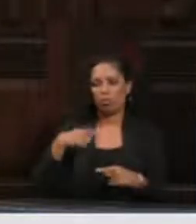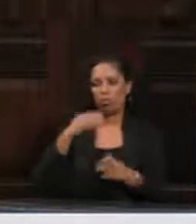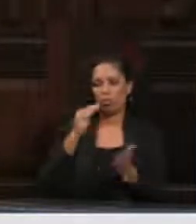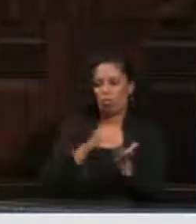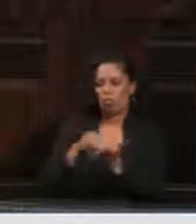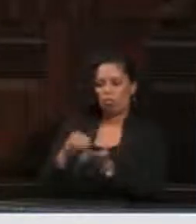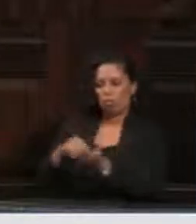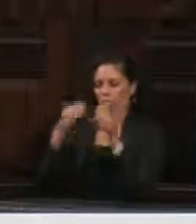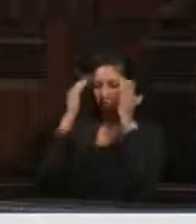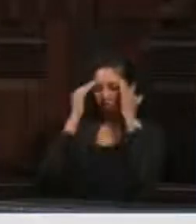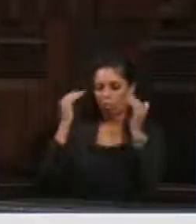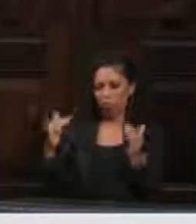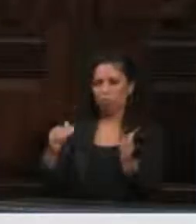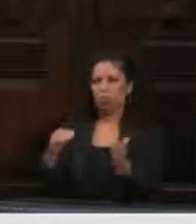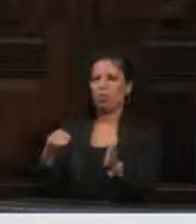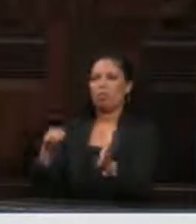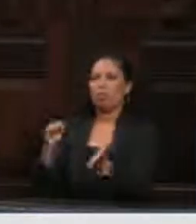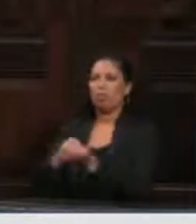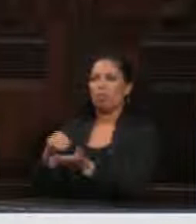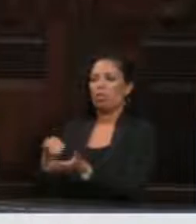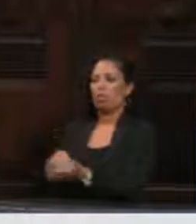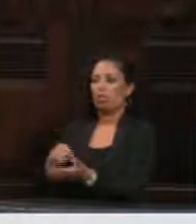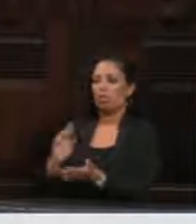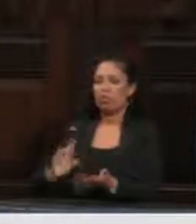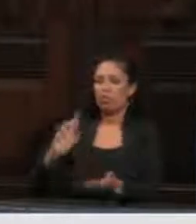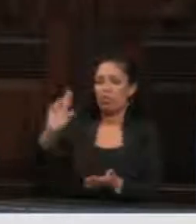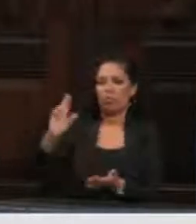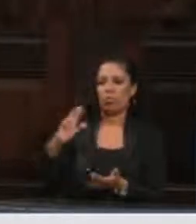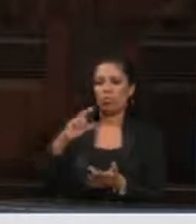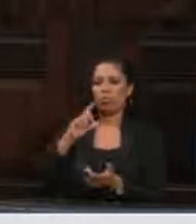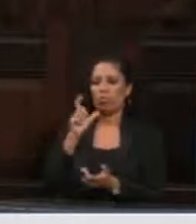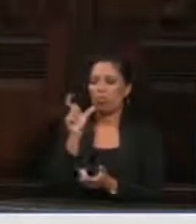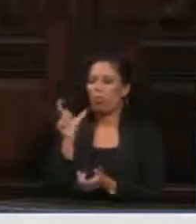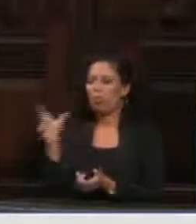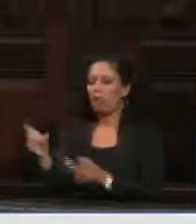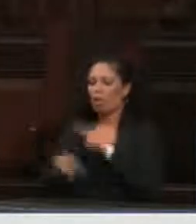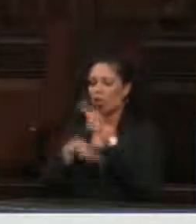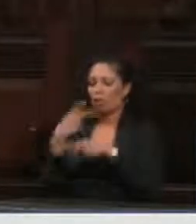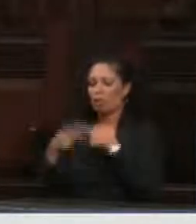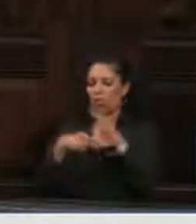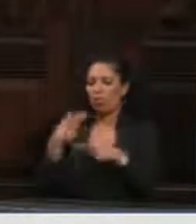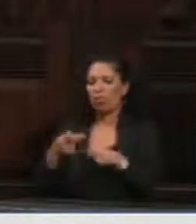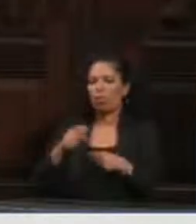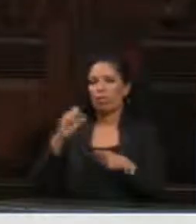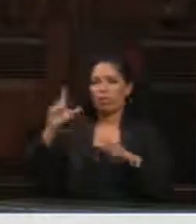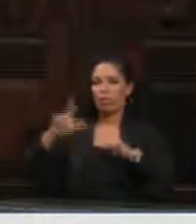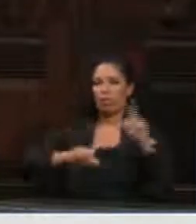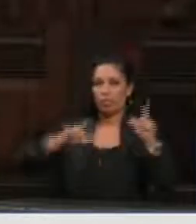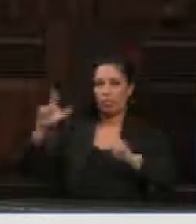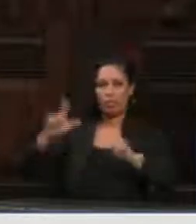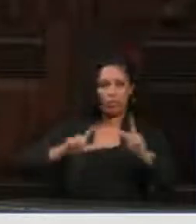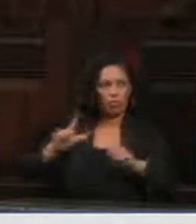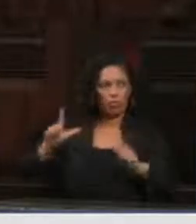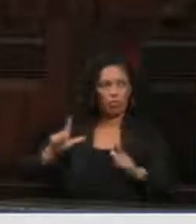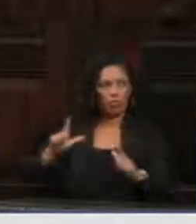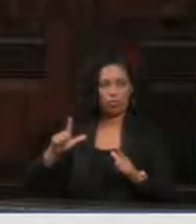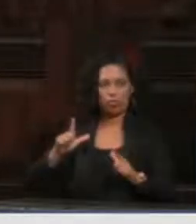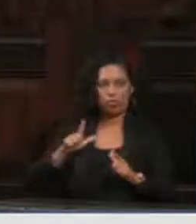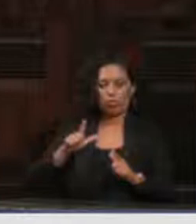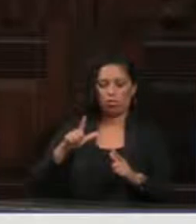e a irresponsabilidade das palavras proferidas pelos apresentadores